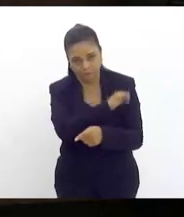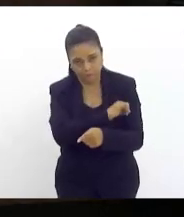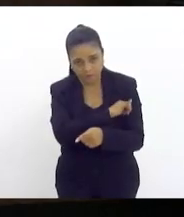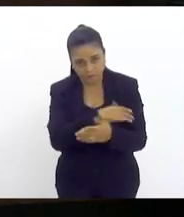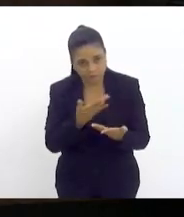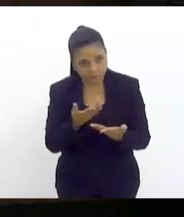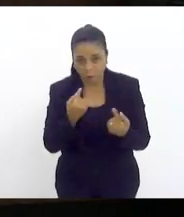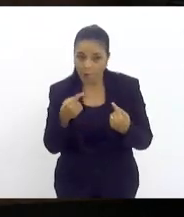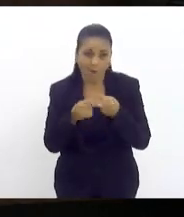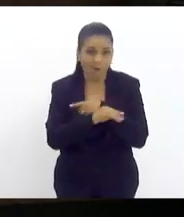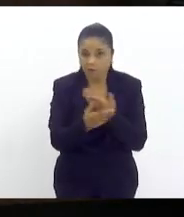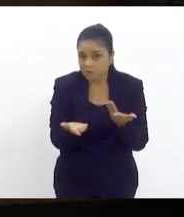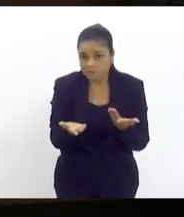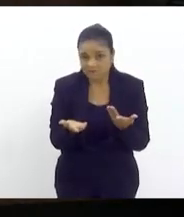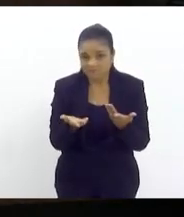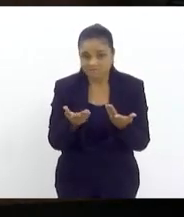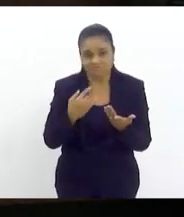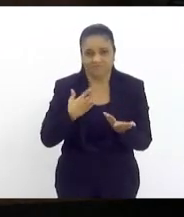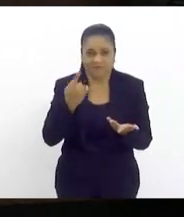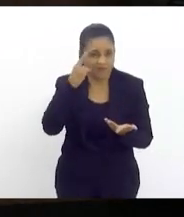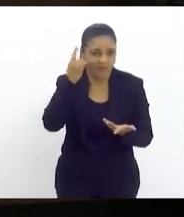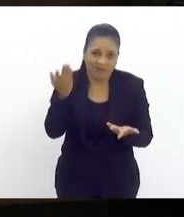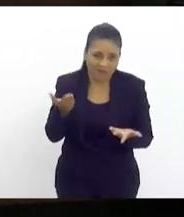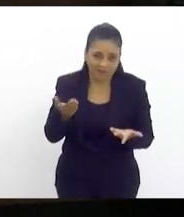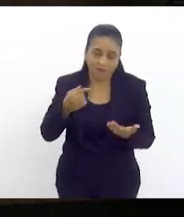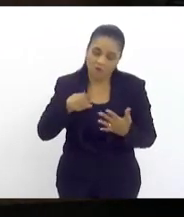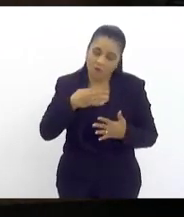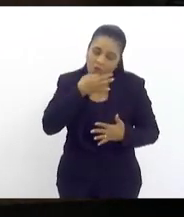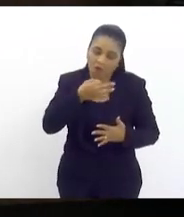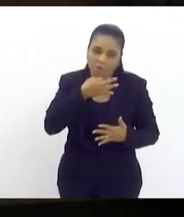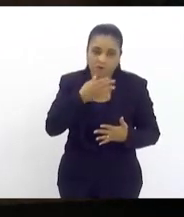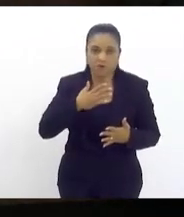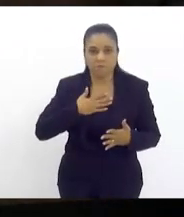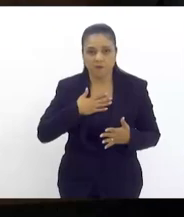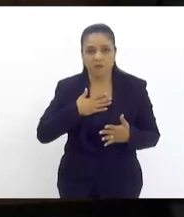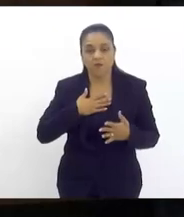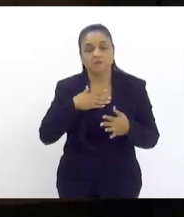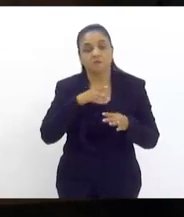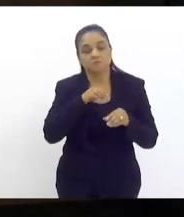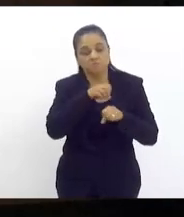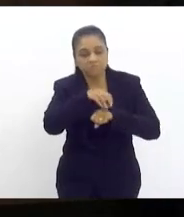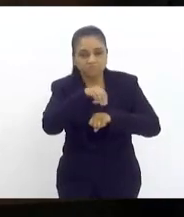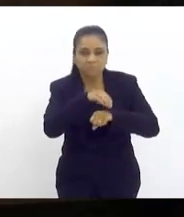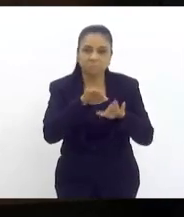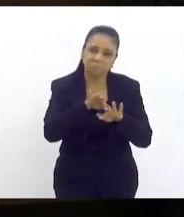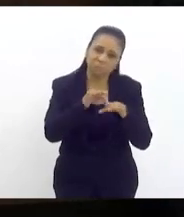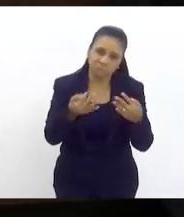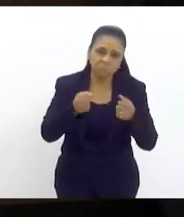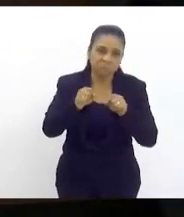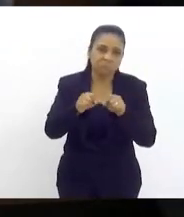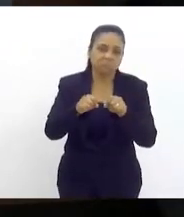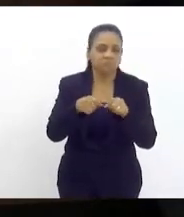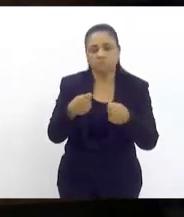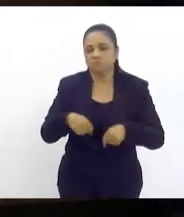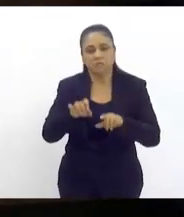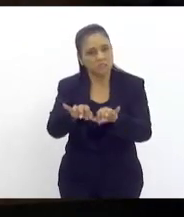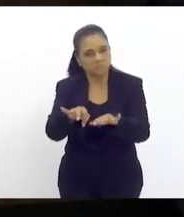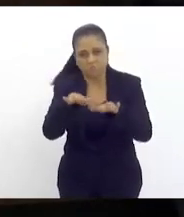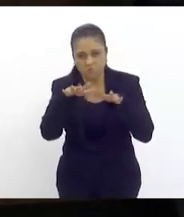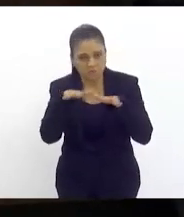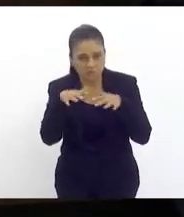Então, presidente, meu questionamento é esse. Se vir uma indicação simples e sequer vem a plenário, caso